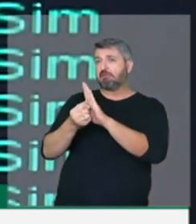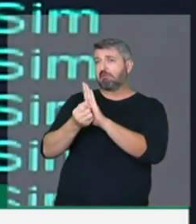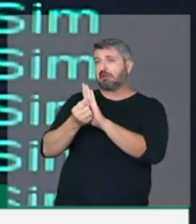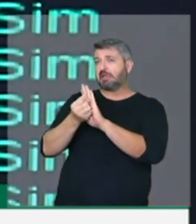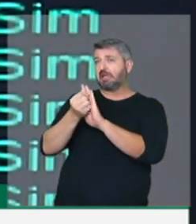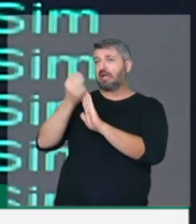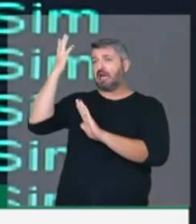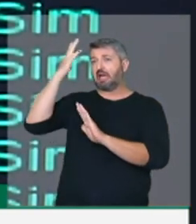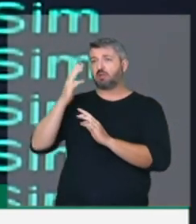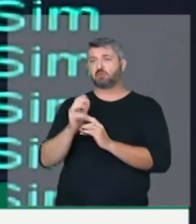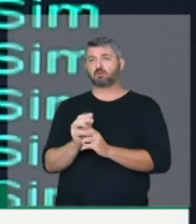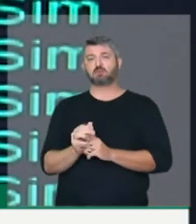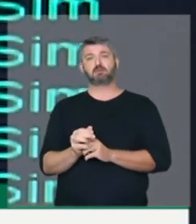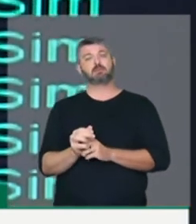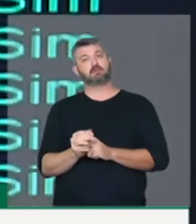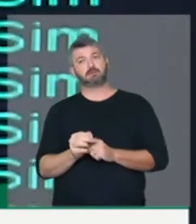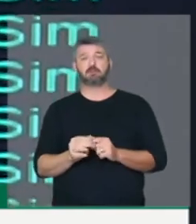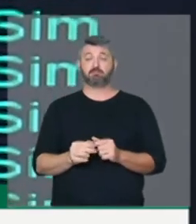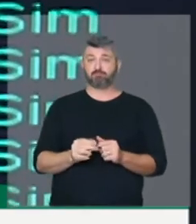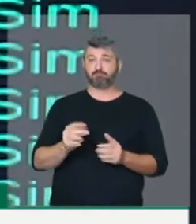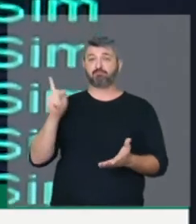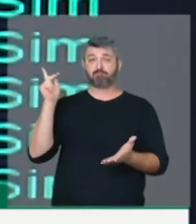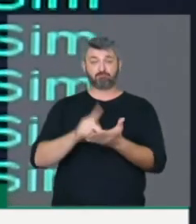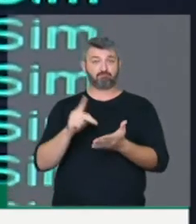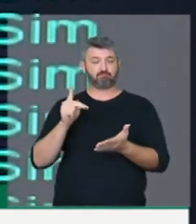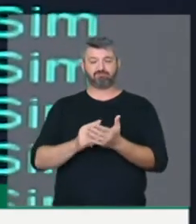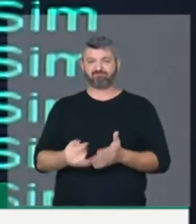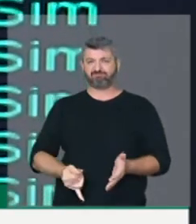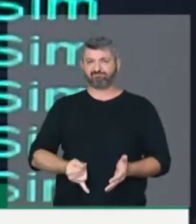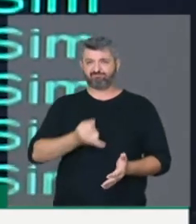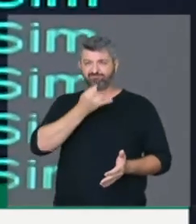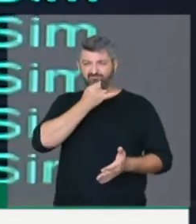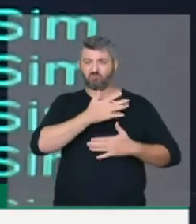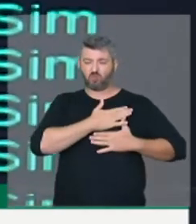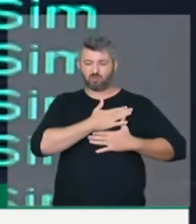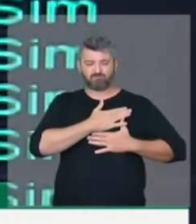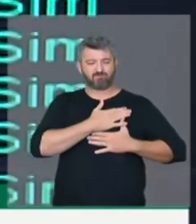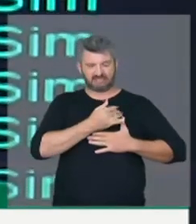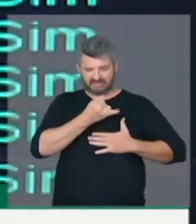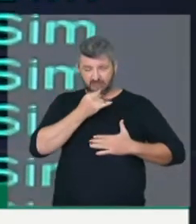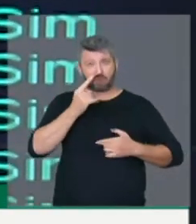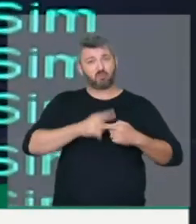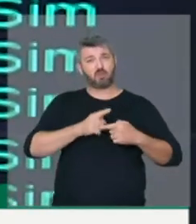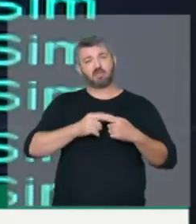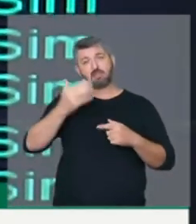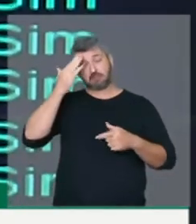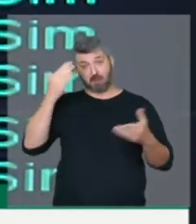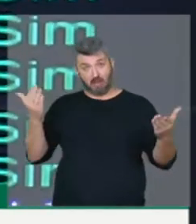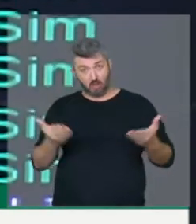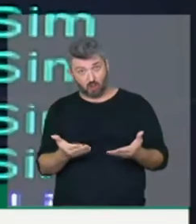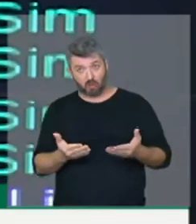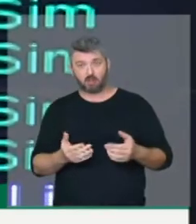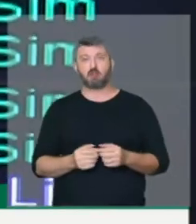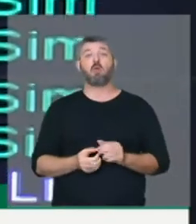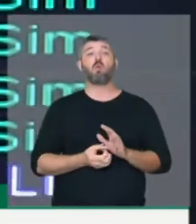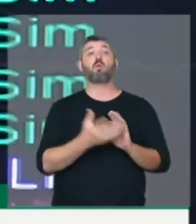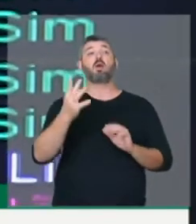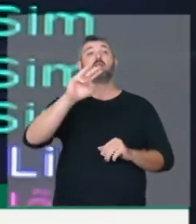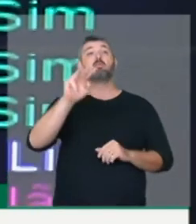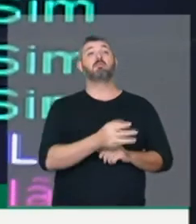nesse painel, é realmente de entristecer o nosso coração, porque sabemos que nesse momento milhões e milhões